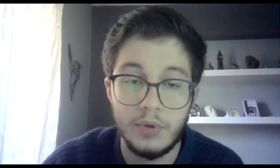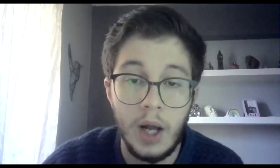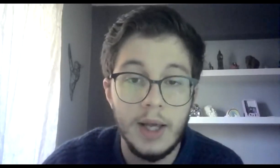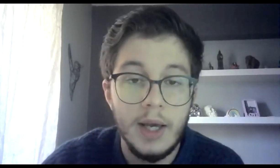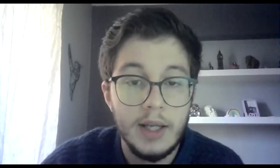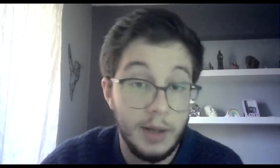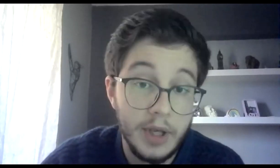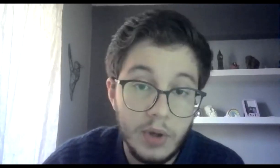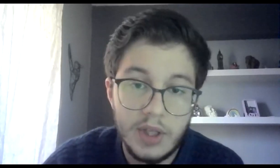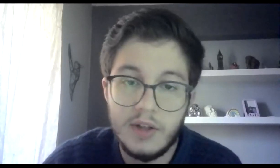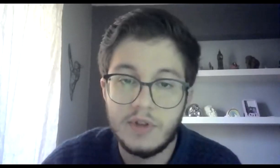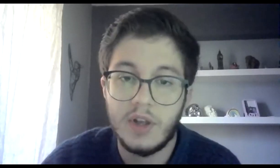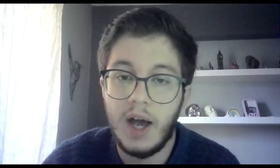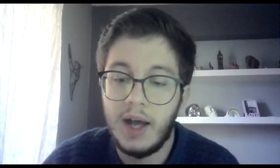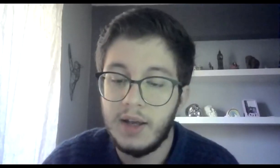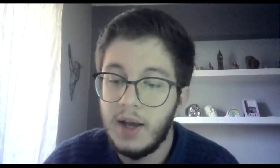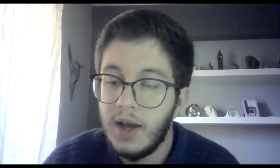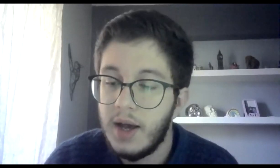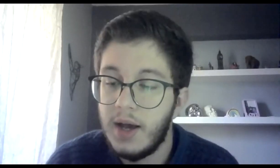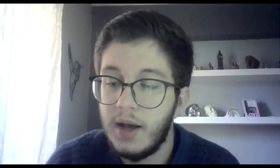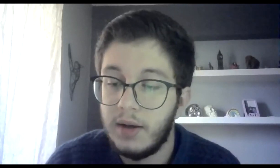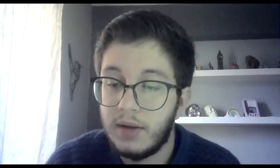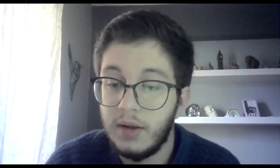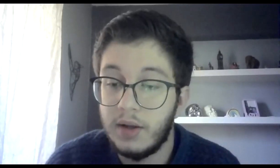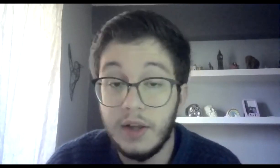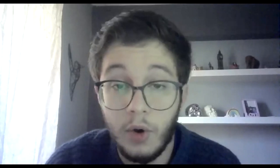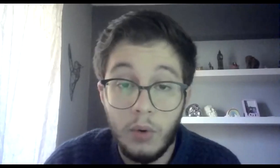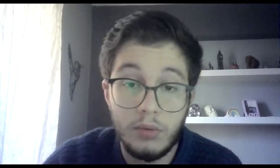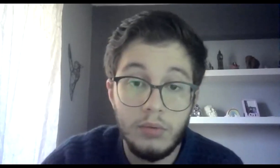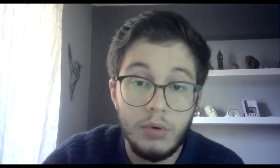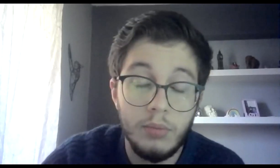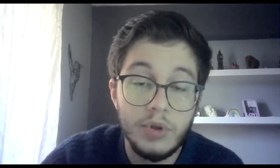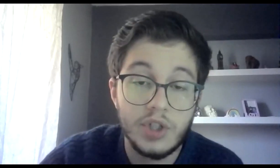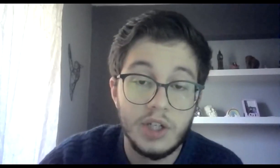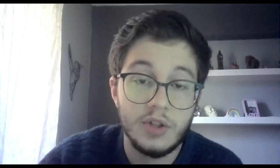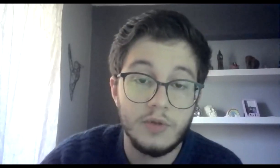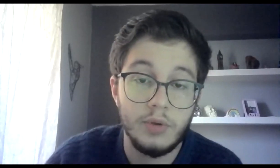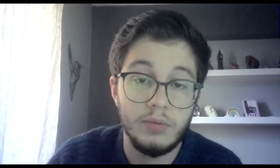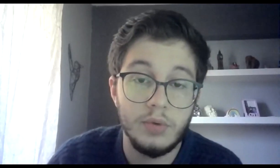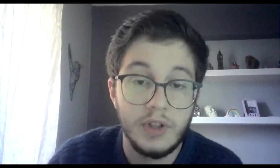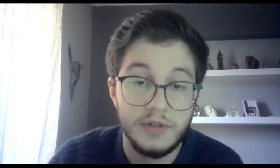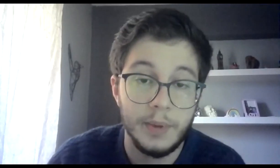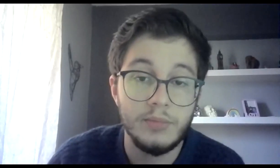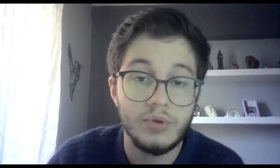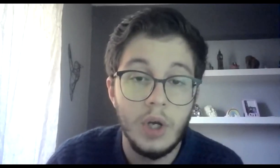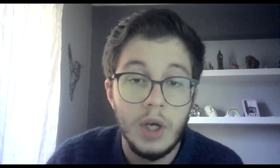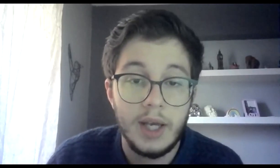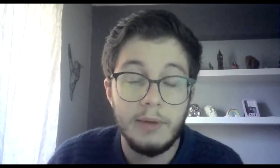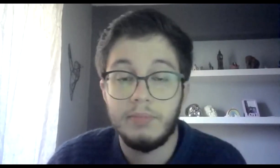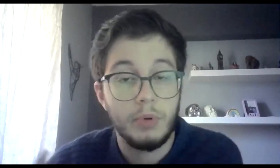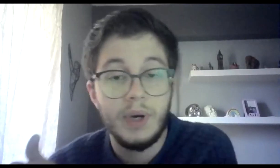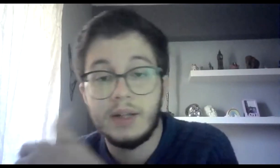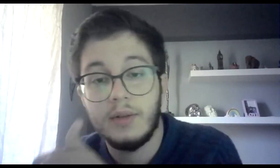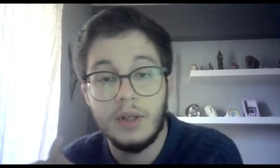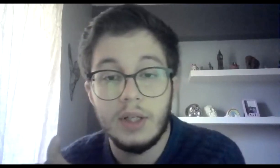ensino profissional, e também enquanto ativista da área, que lidou com muitas queixas que recebemos,